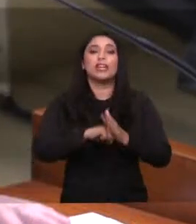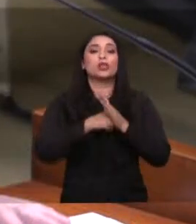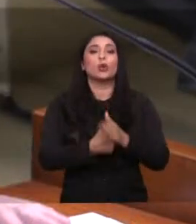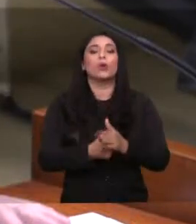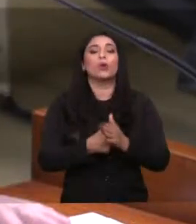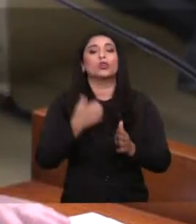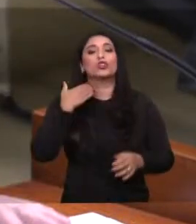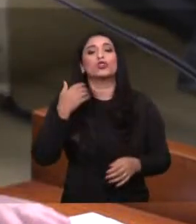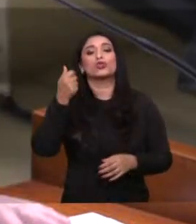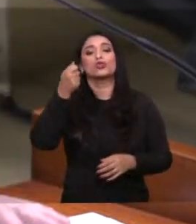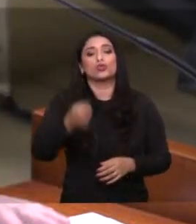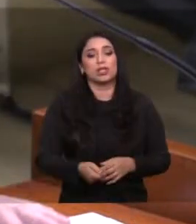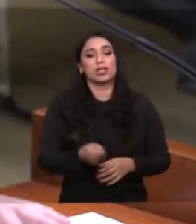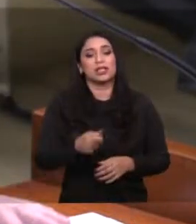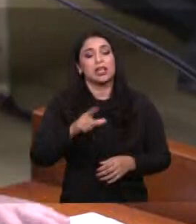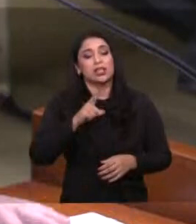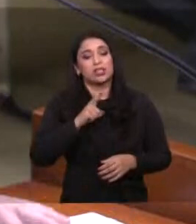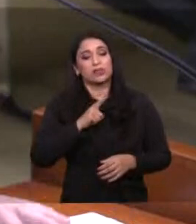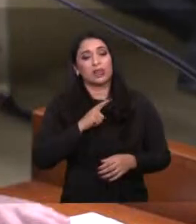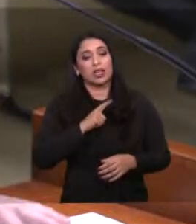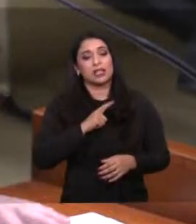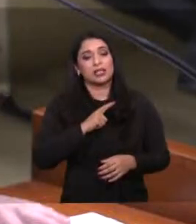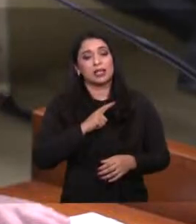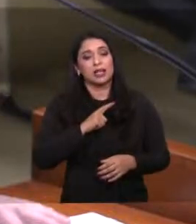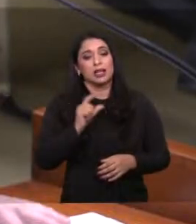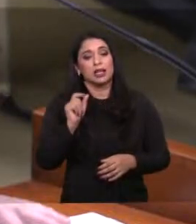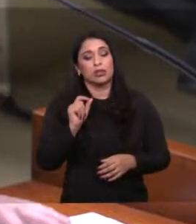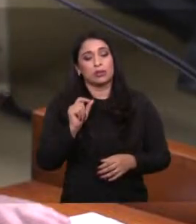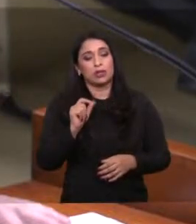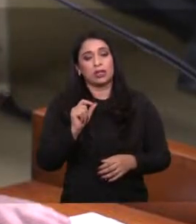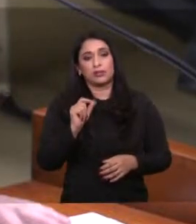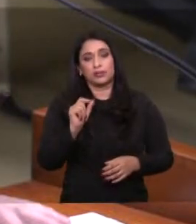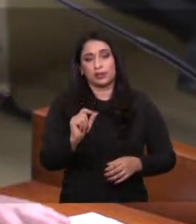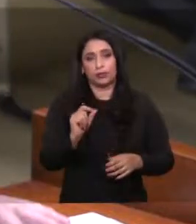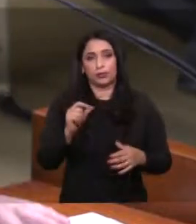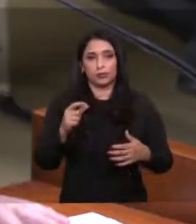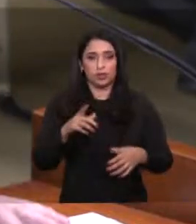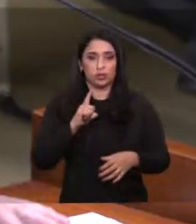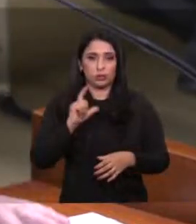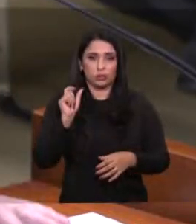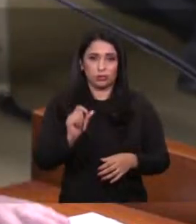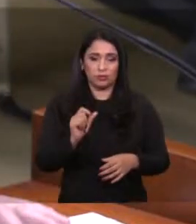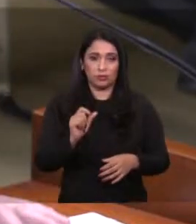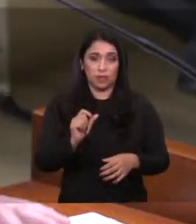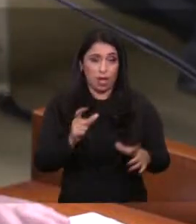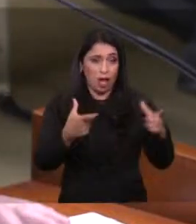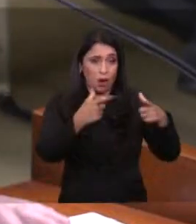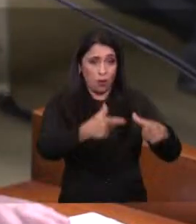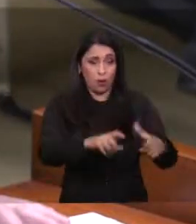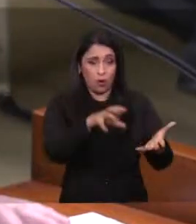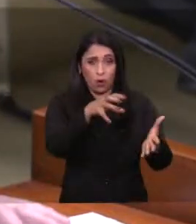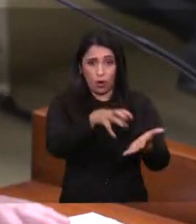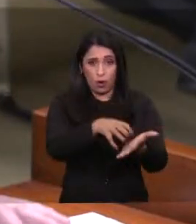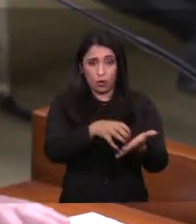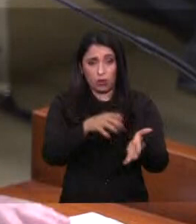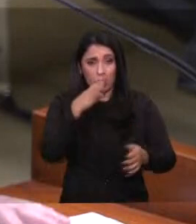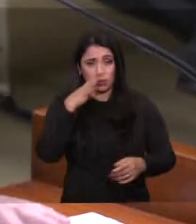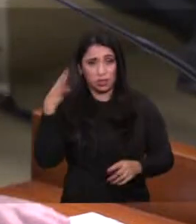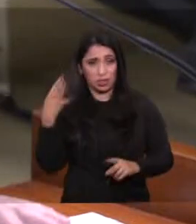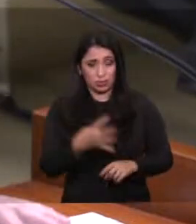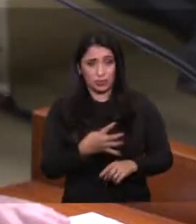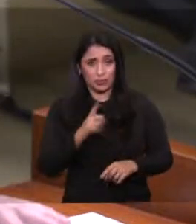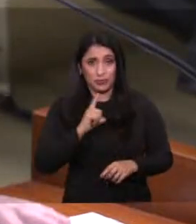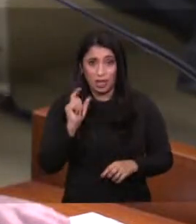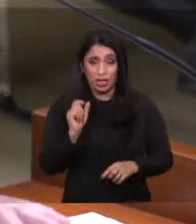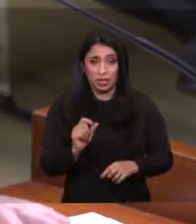e sua atuação probatória em substituição ao órgão acusador. Ao invés dos estudos teóricos,